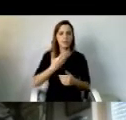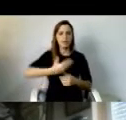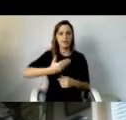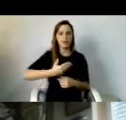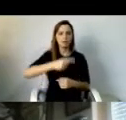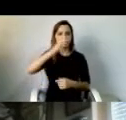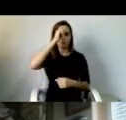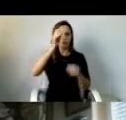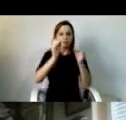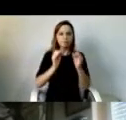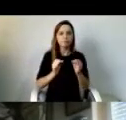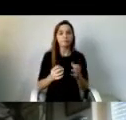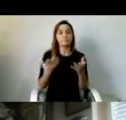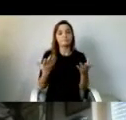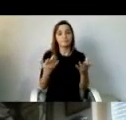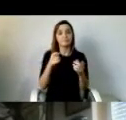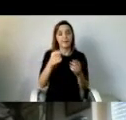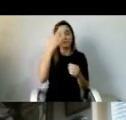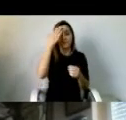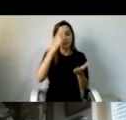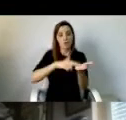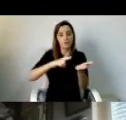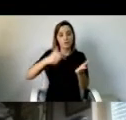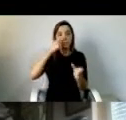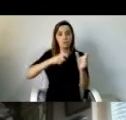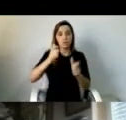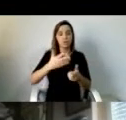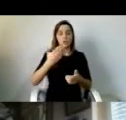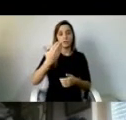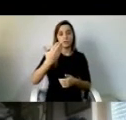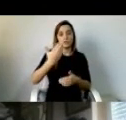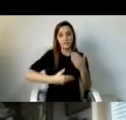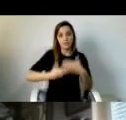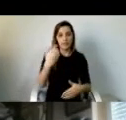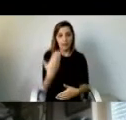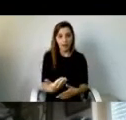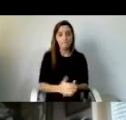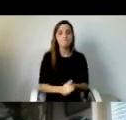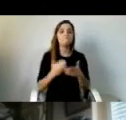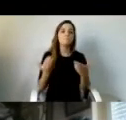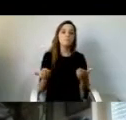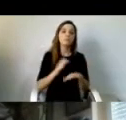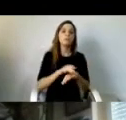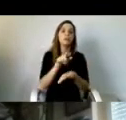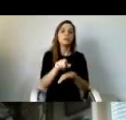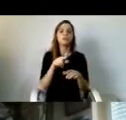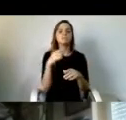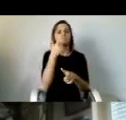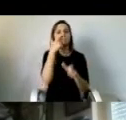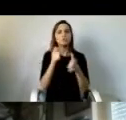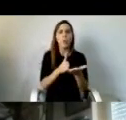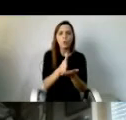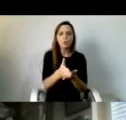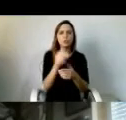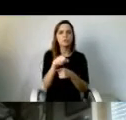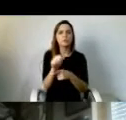previstos na Convenção das Pessoas com Deficiência. E tal é assim que as pessoas continuam realmente alheadas como um